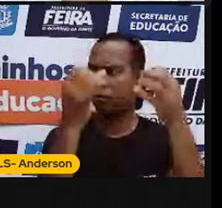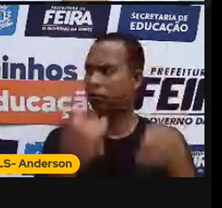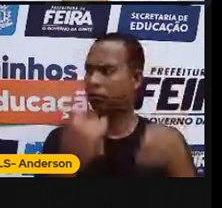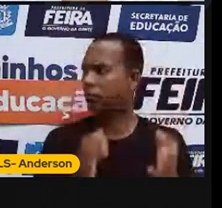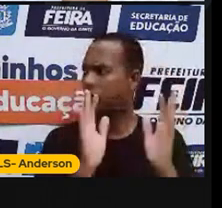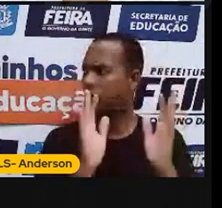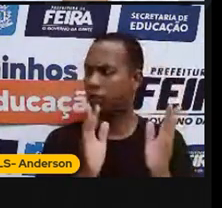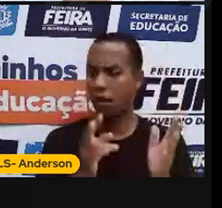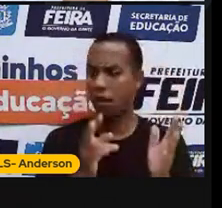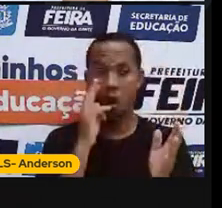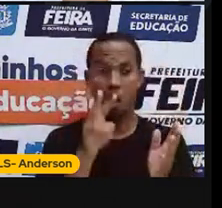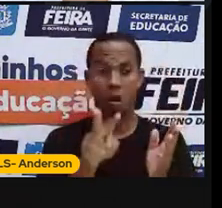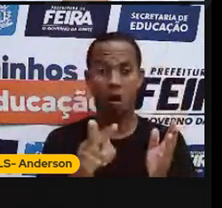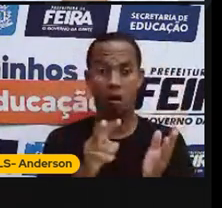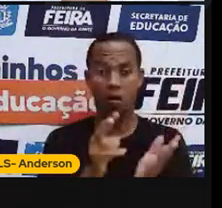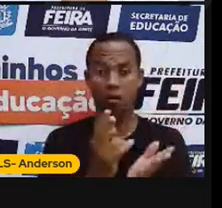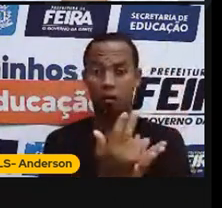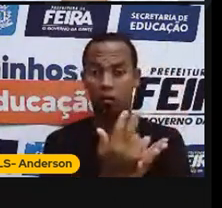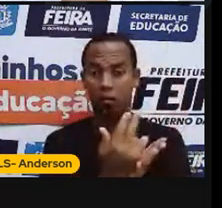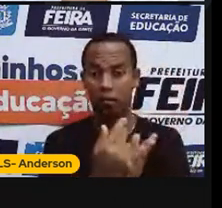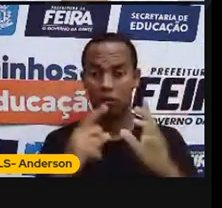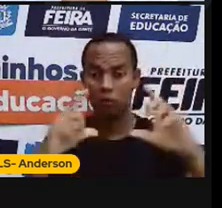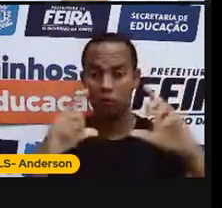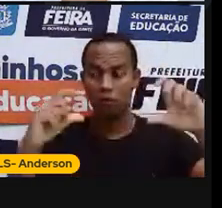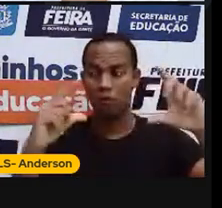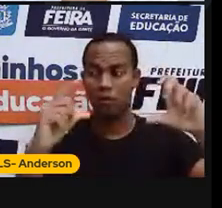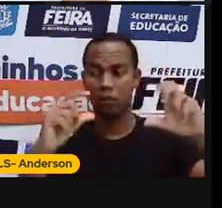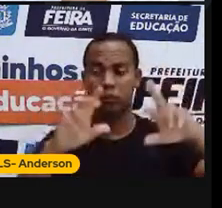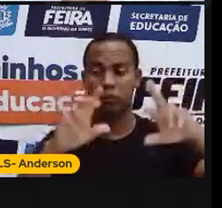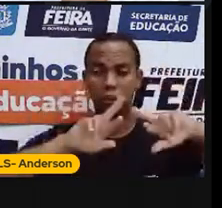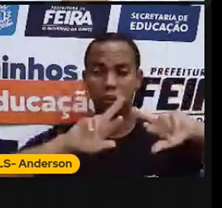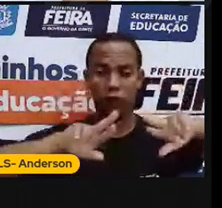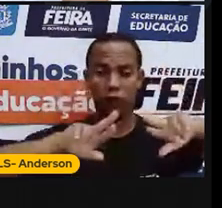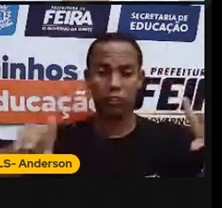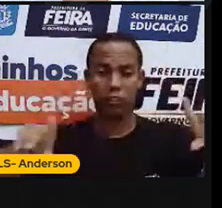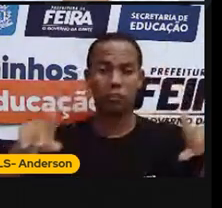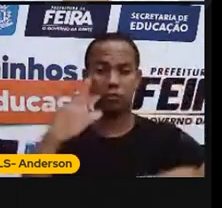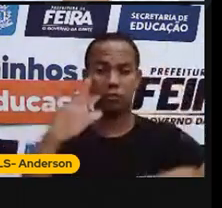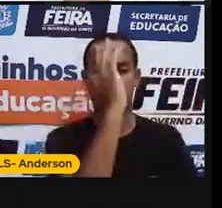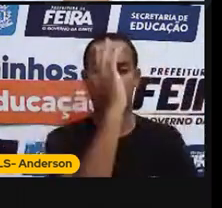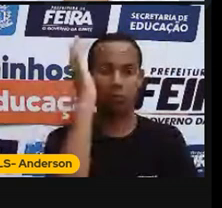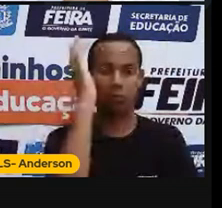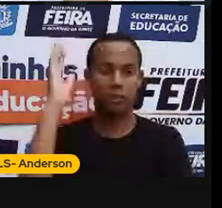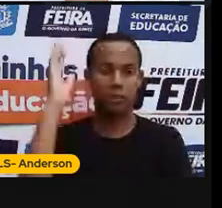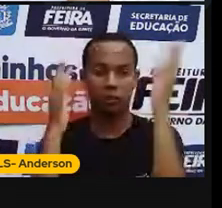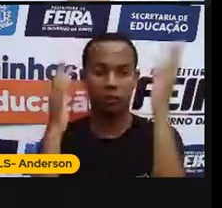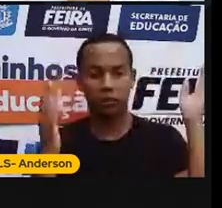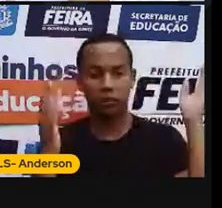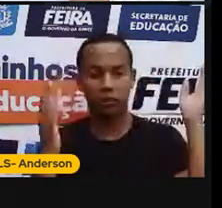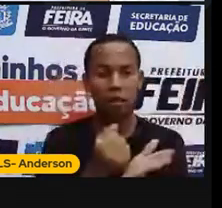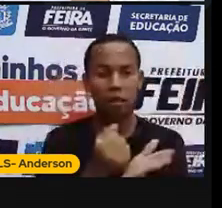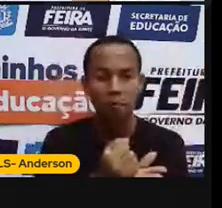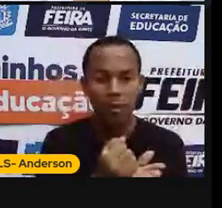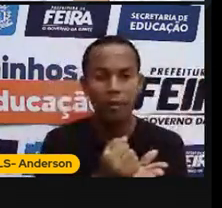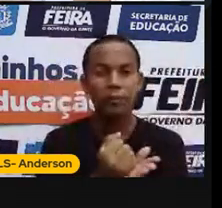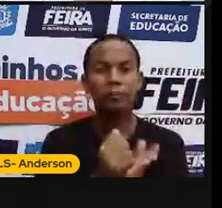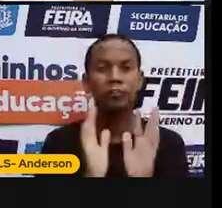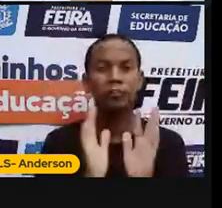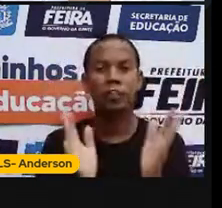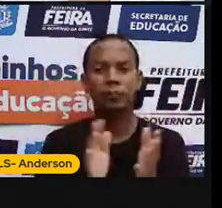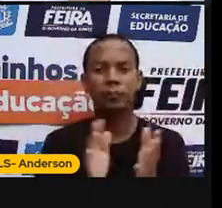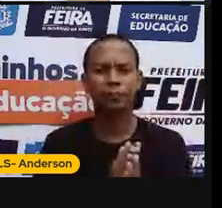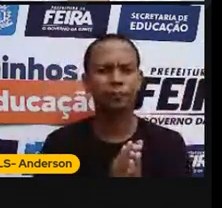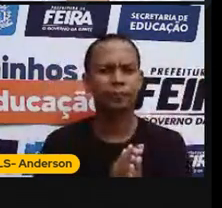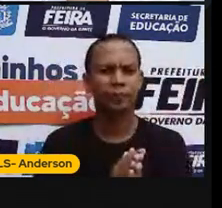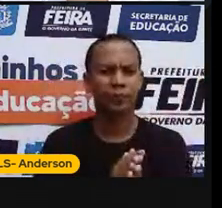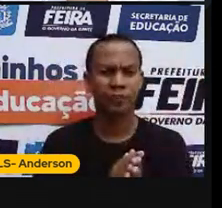a imagem aí. Várias plantas medicinais, né? Acredito também que vocês já tenham visto, né, em alguns lugares, pessoas